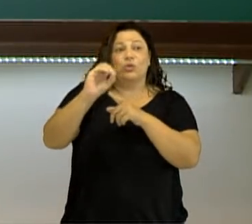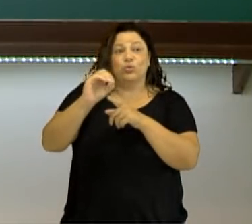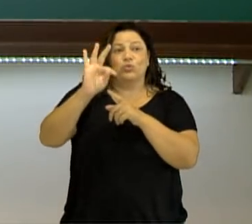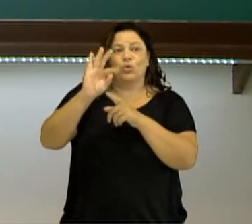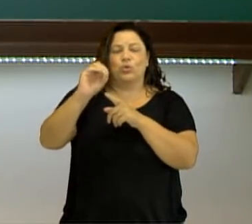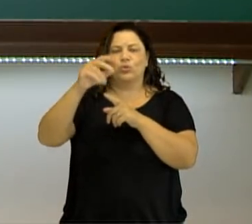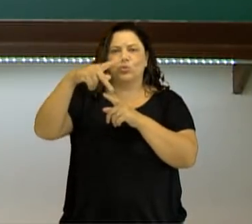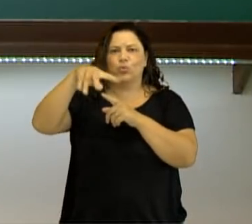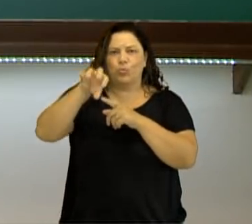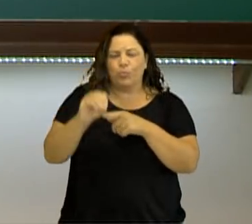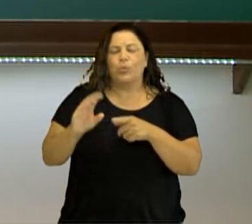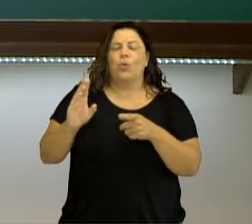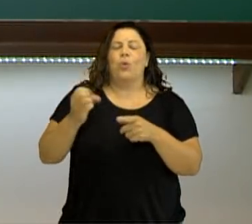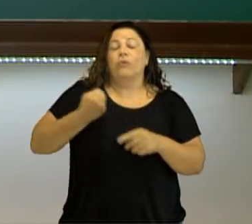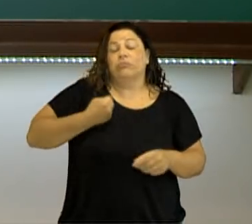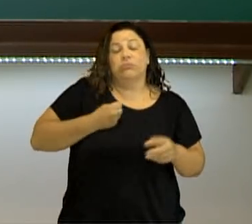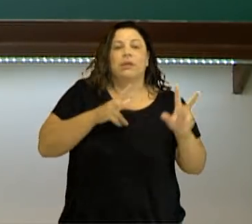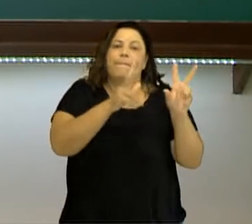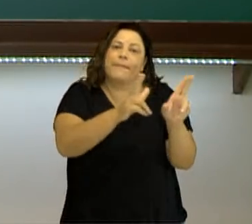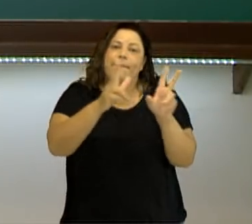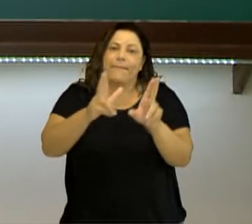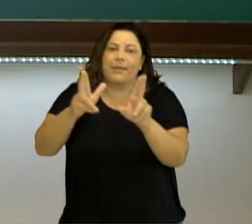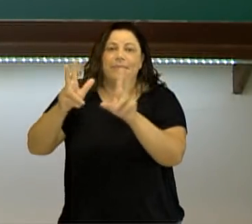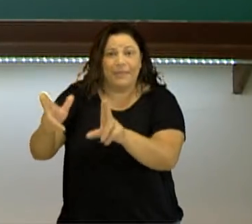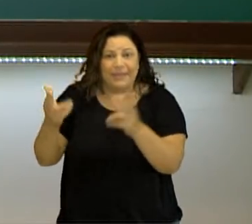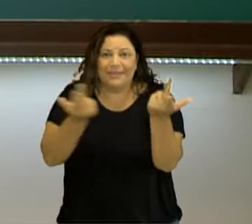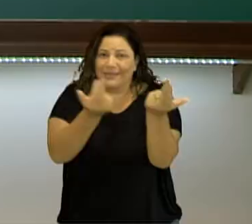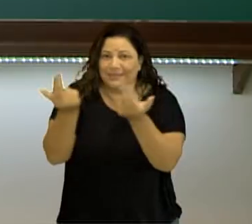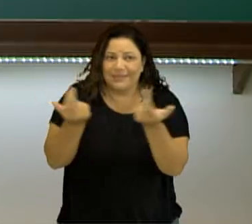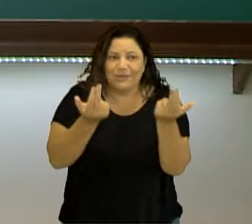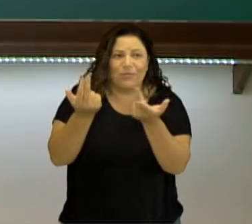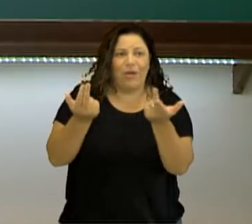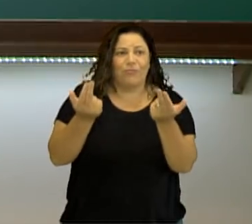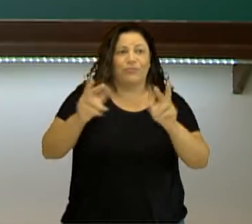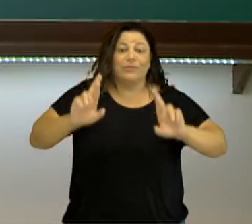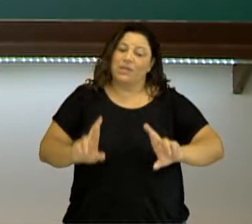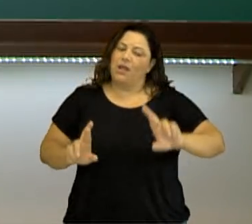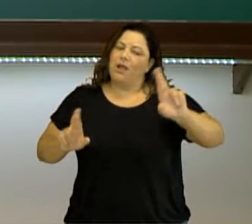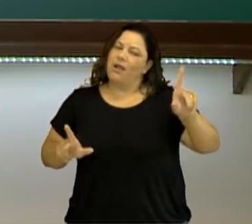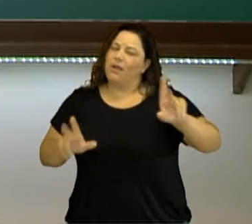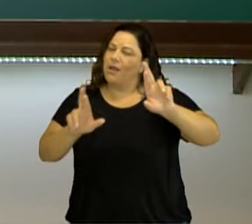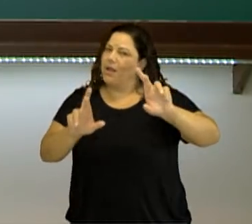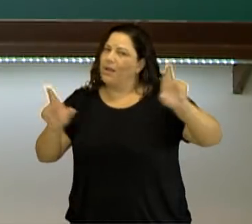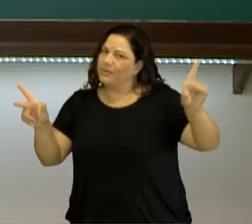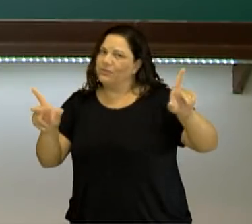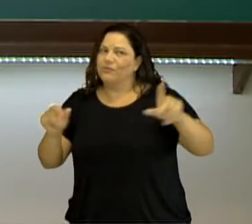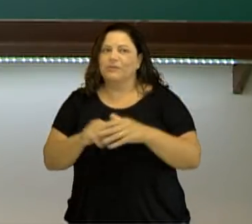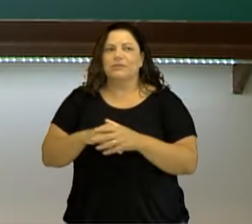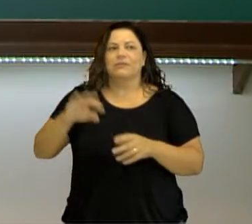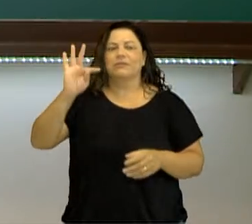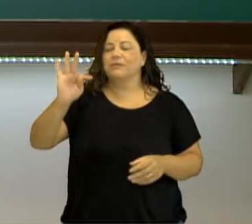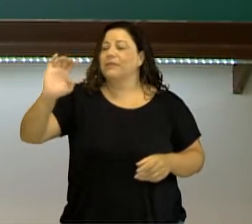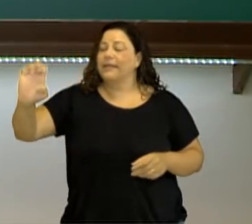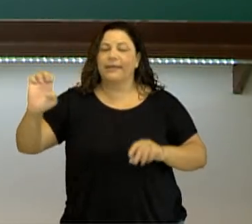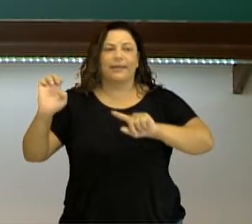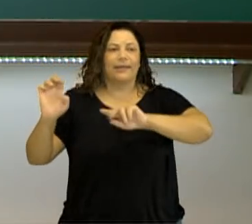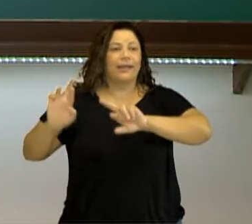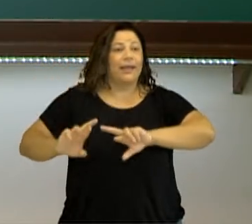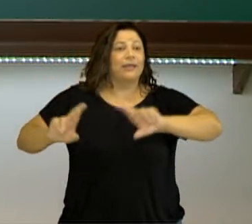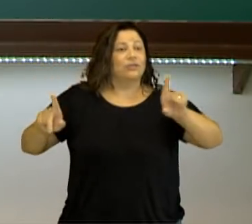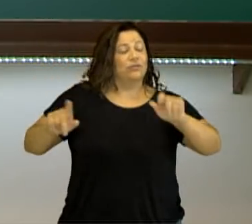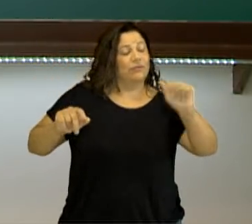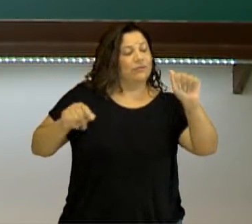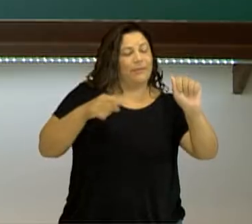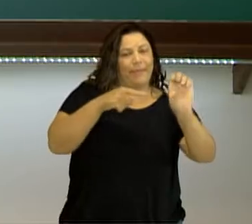número atômico iguais. O número atômico do telúrio é diferente do número atômico do bário. Por isso que eu sempre digo